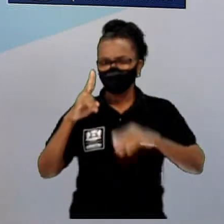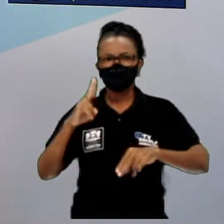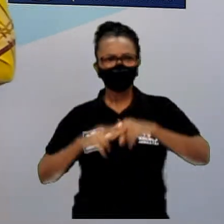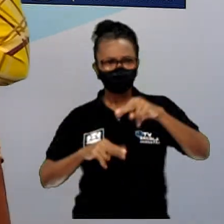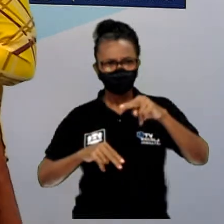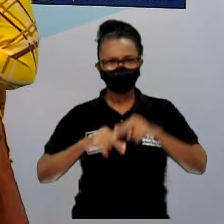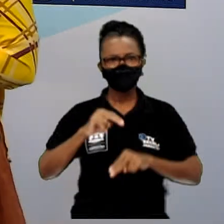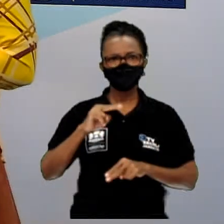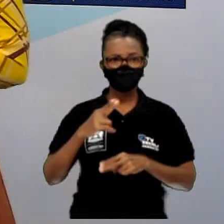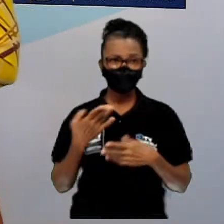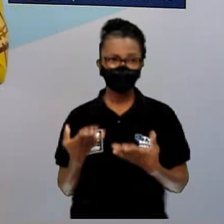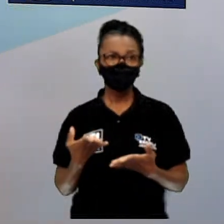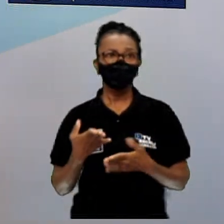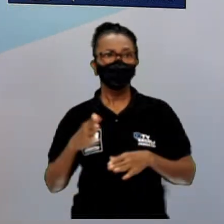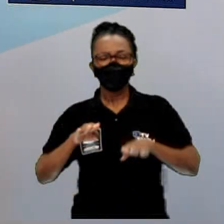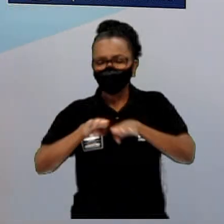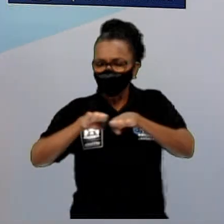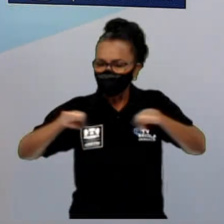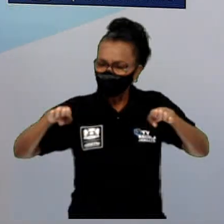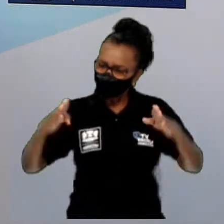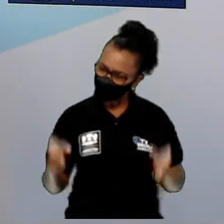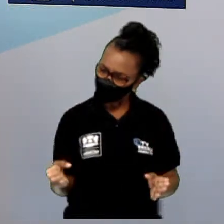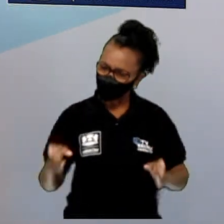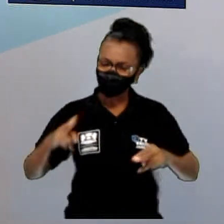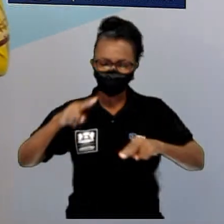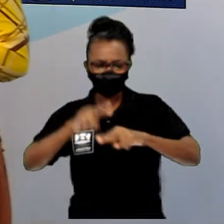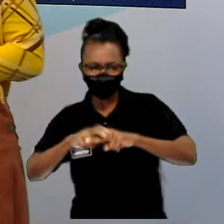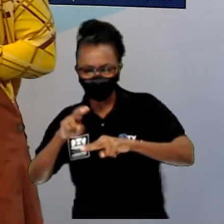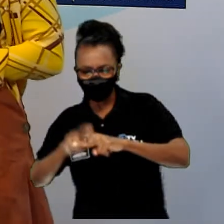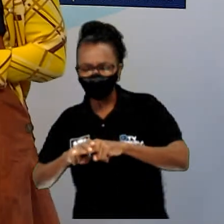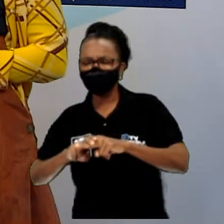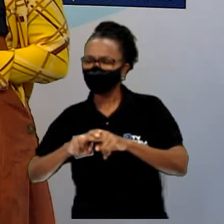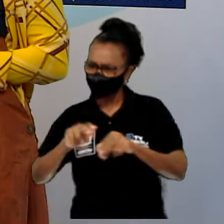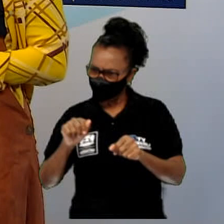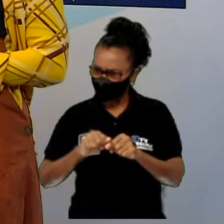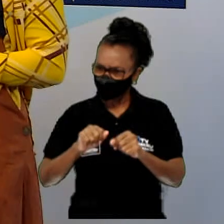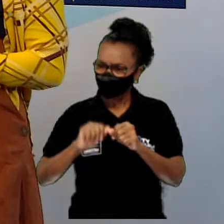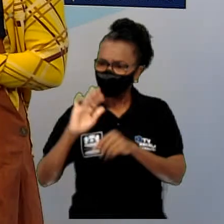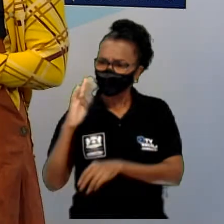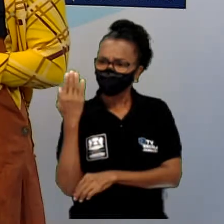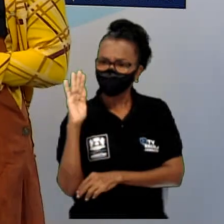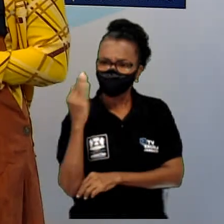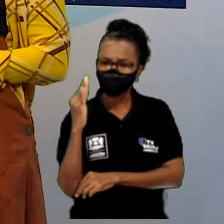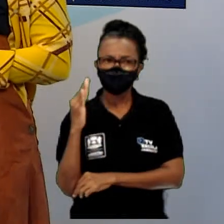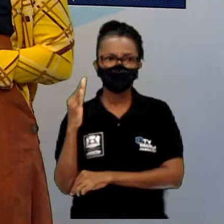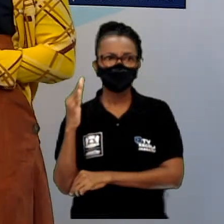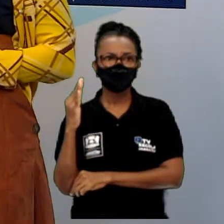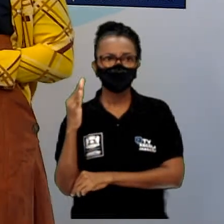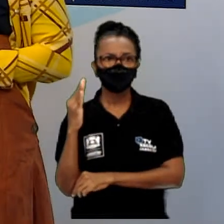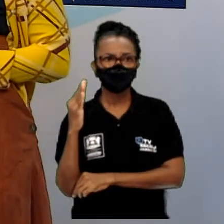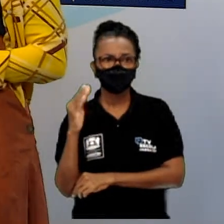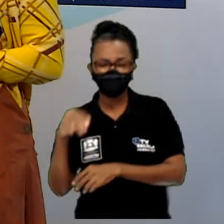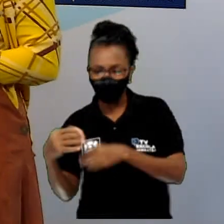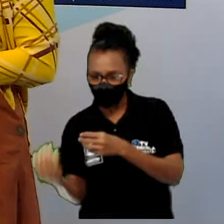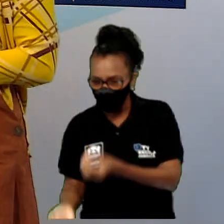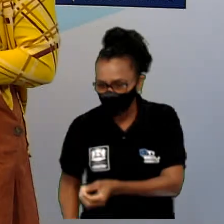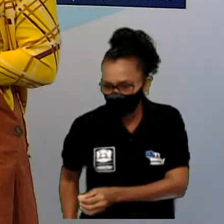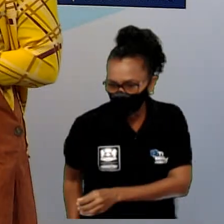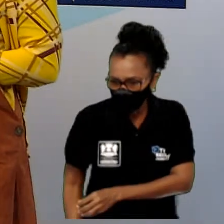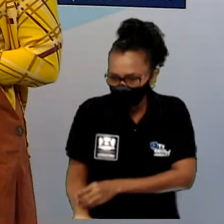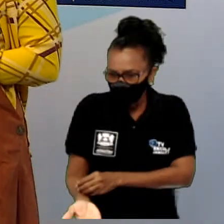sabe? Mesas e cadeiras feitas de madeira, boliche feito de